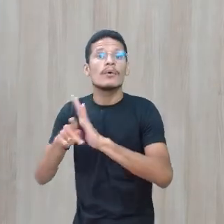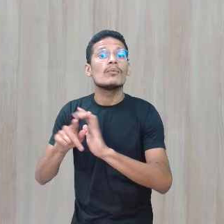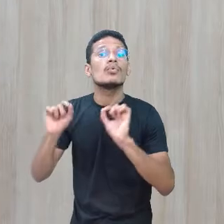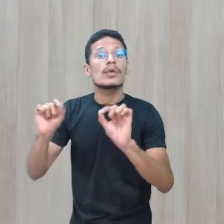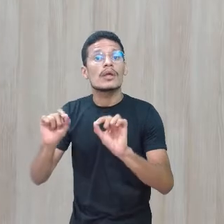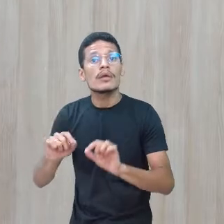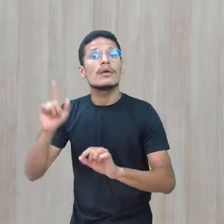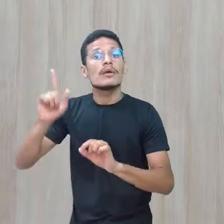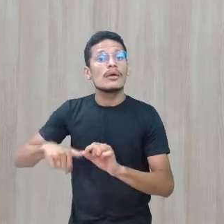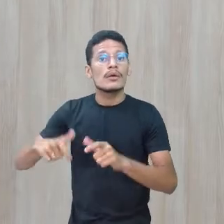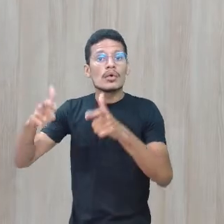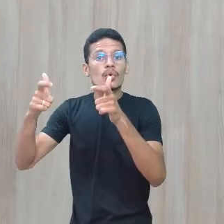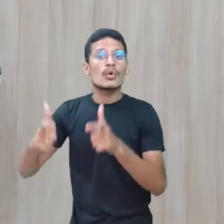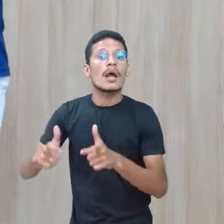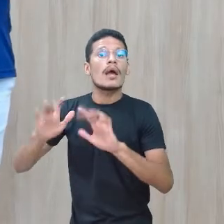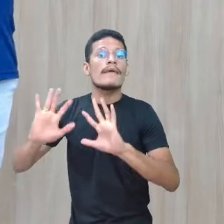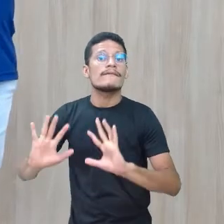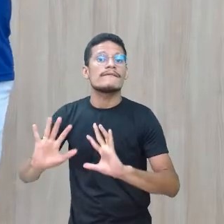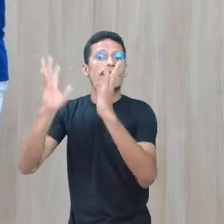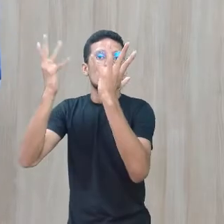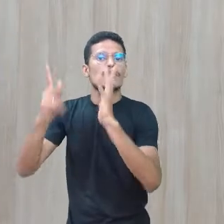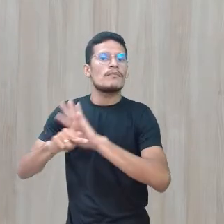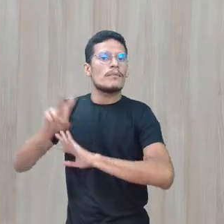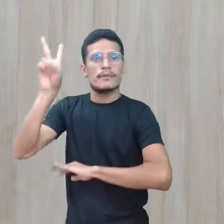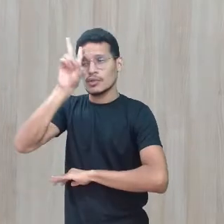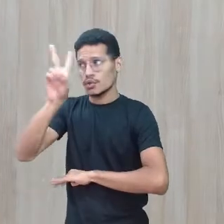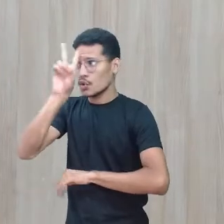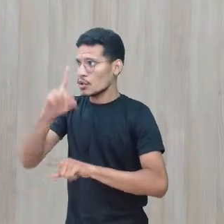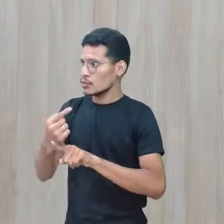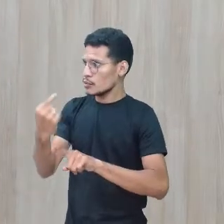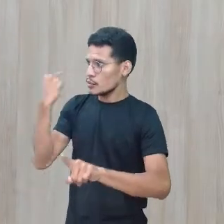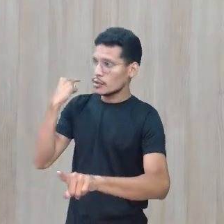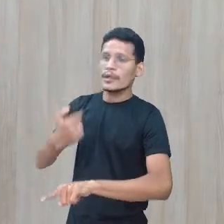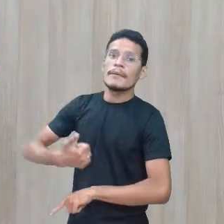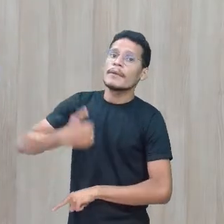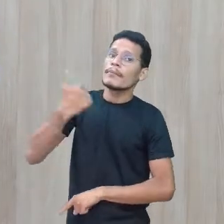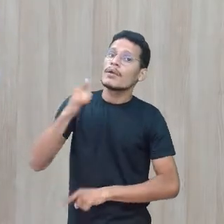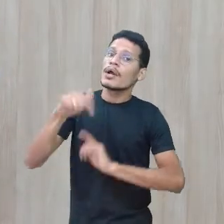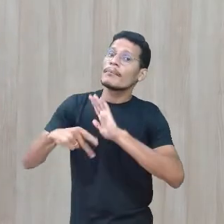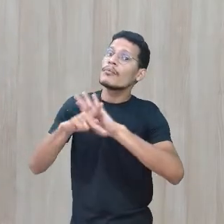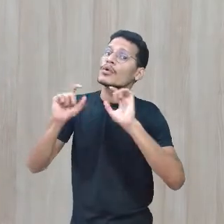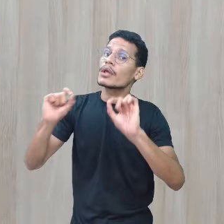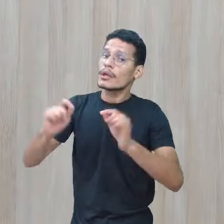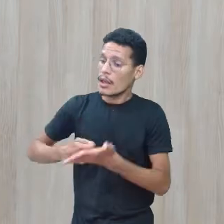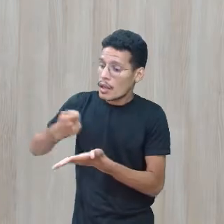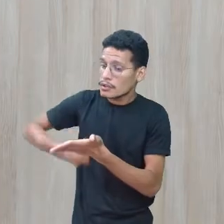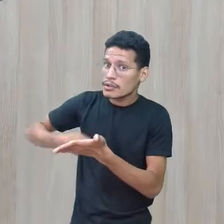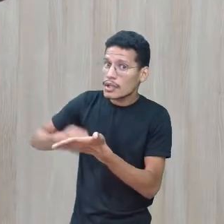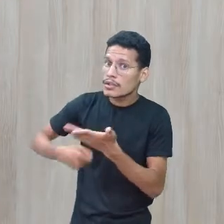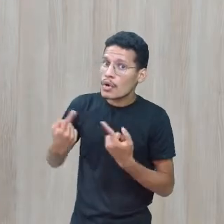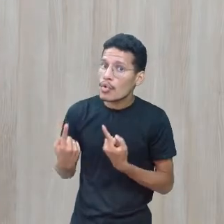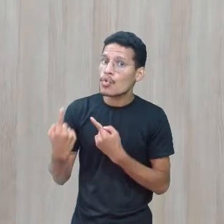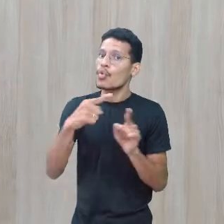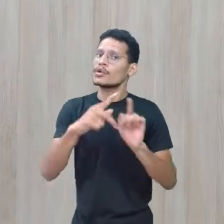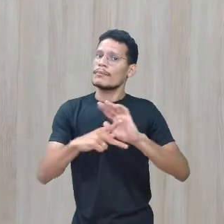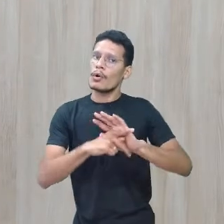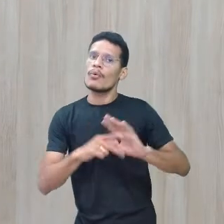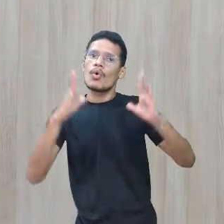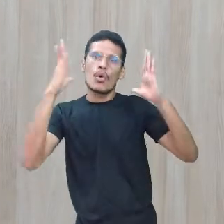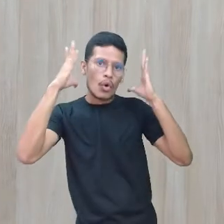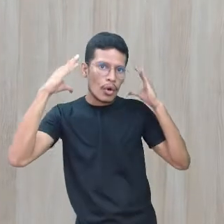ele foi palco de eventos históricos. Primeiro deles, né, foi a resistência contra os invasores